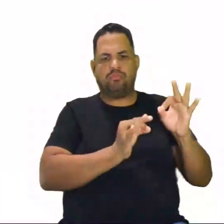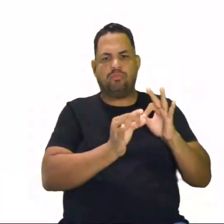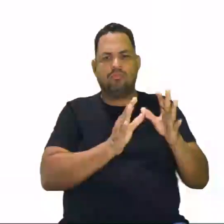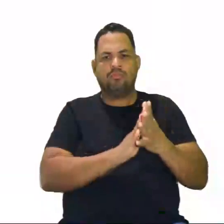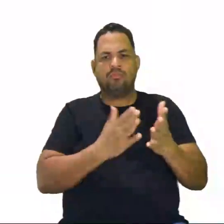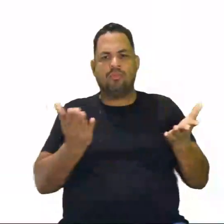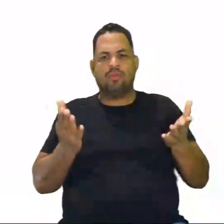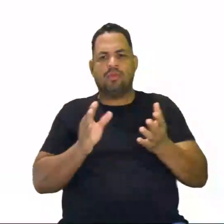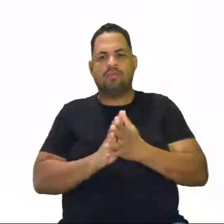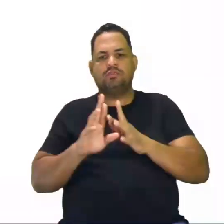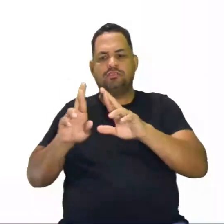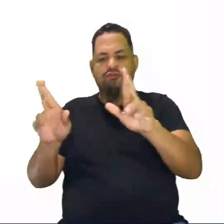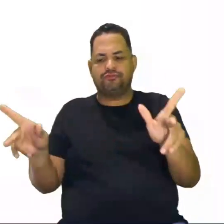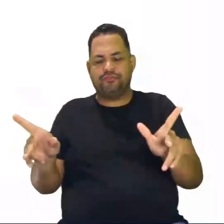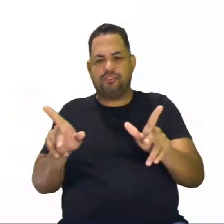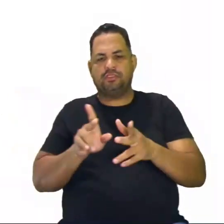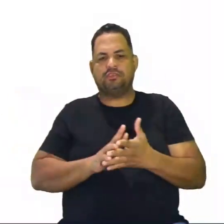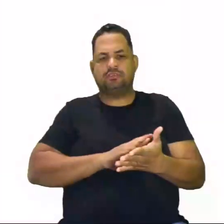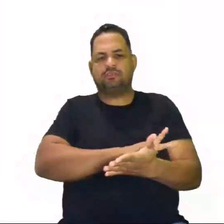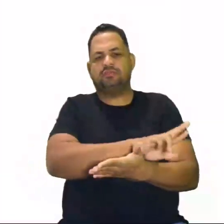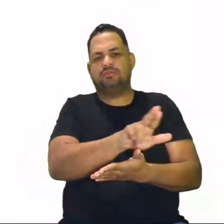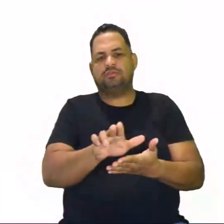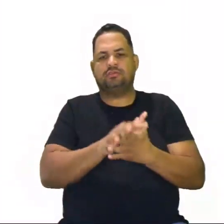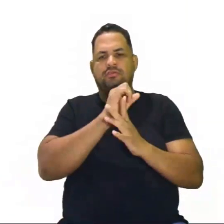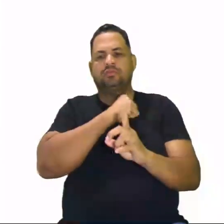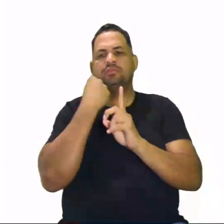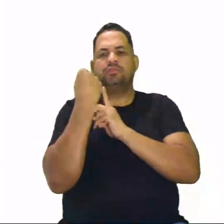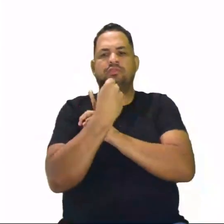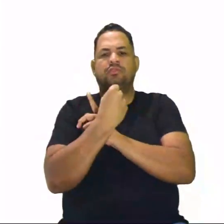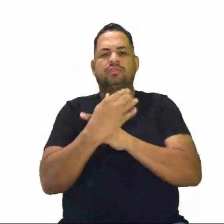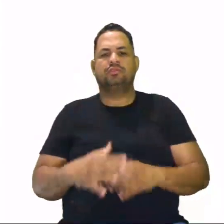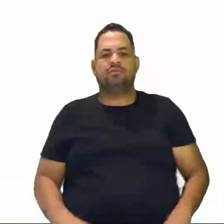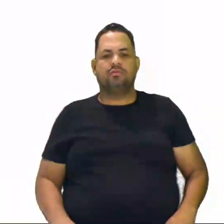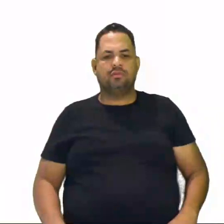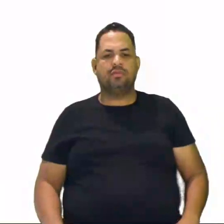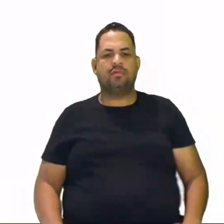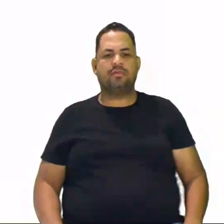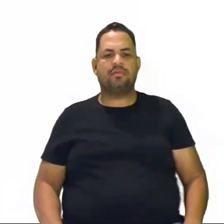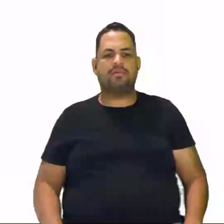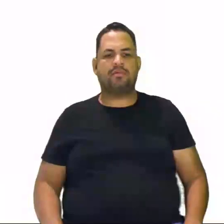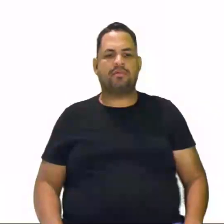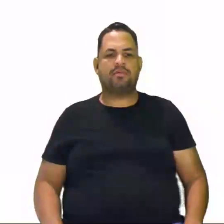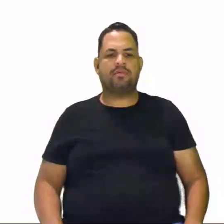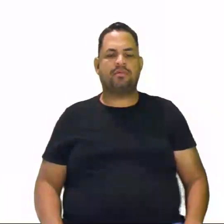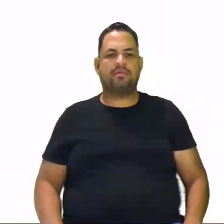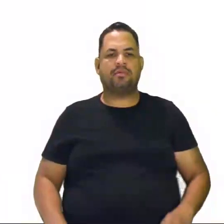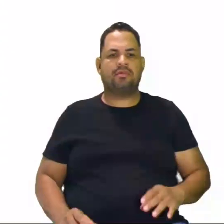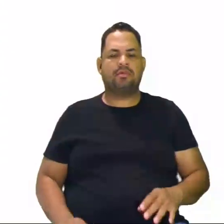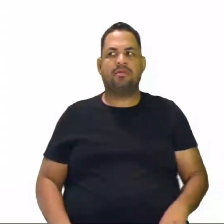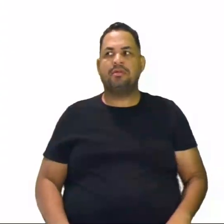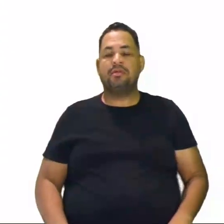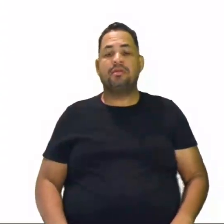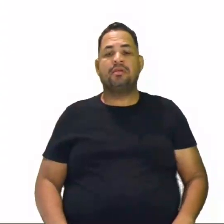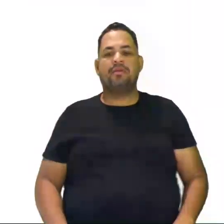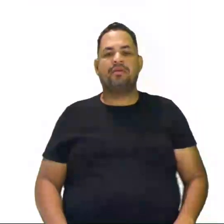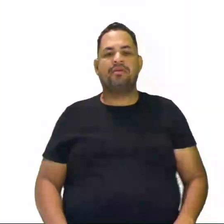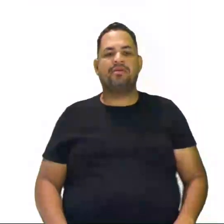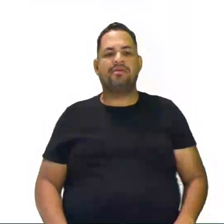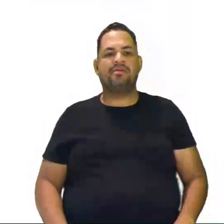marcadores sociais, ou seja, essas diferenças sociais, entre as pessoas. Então,